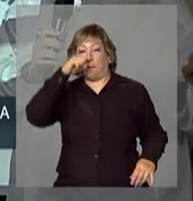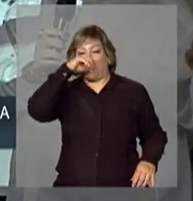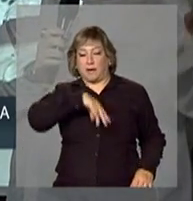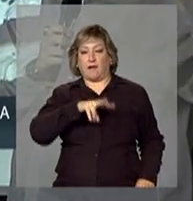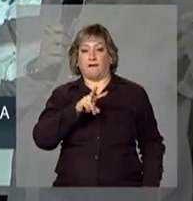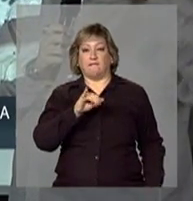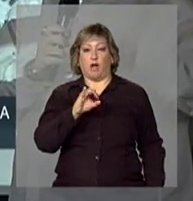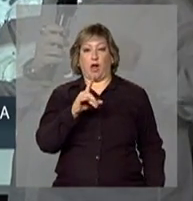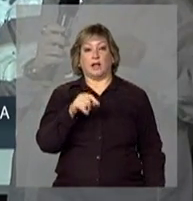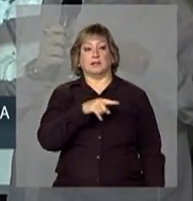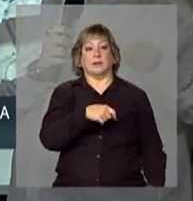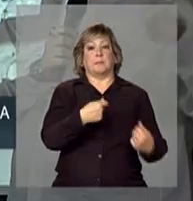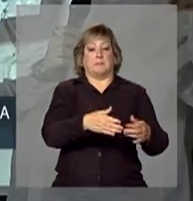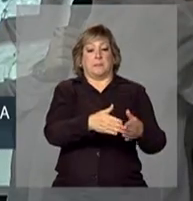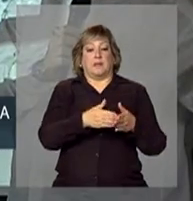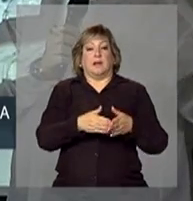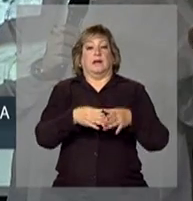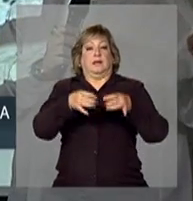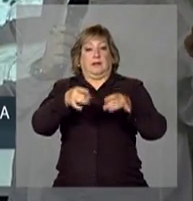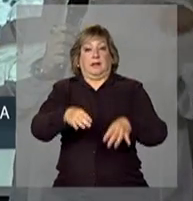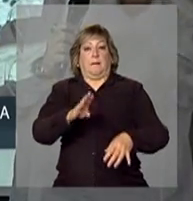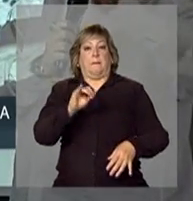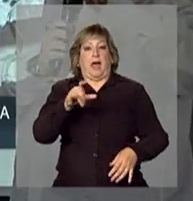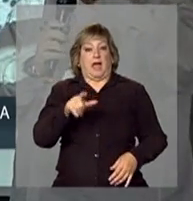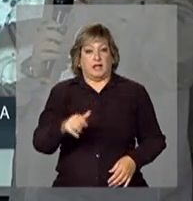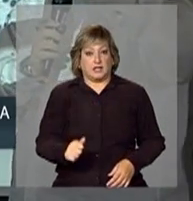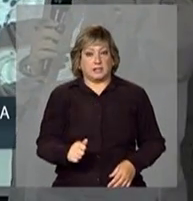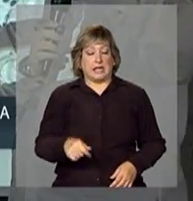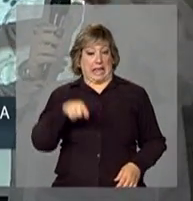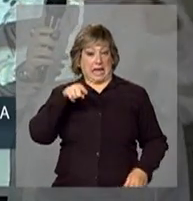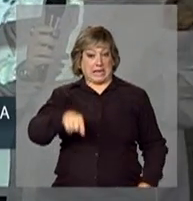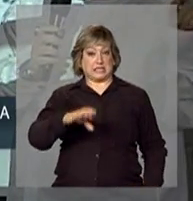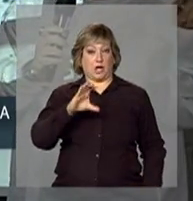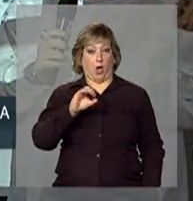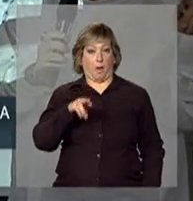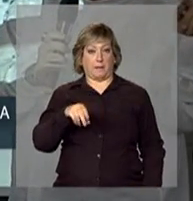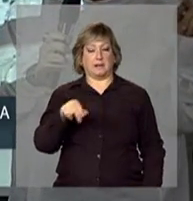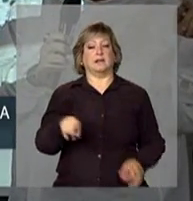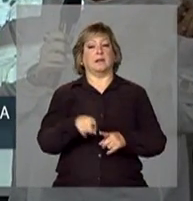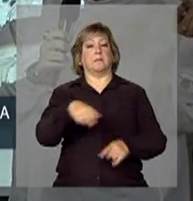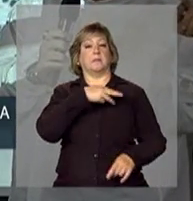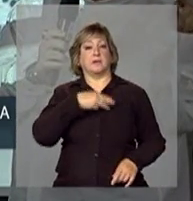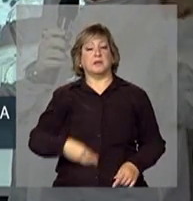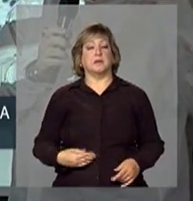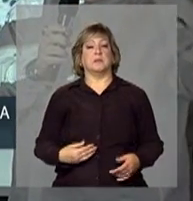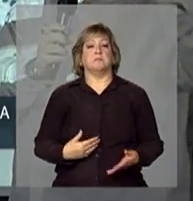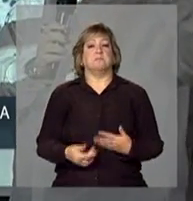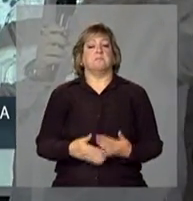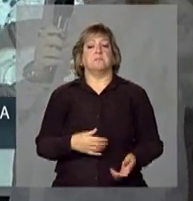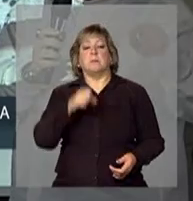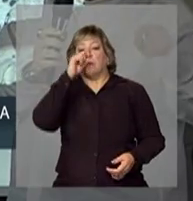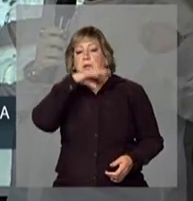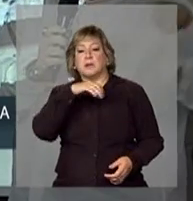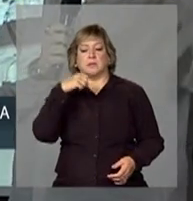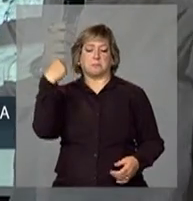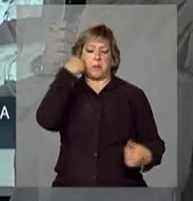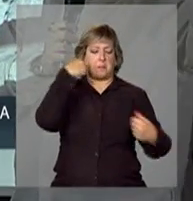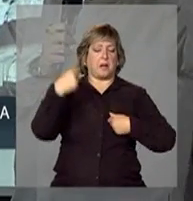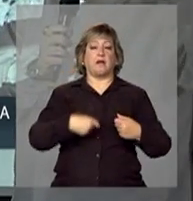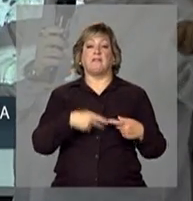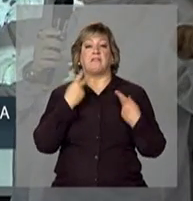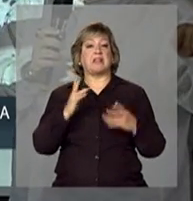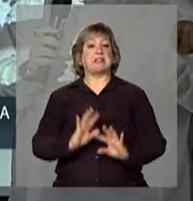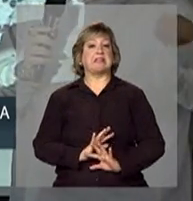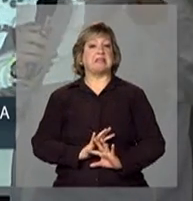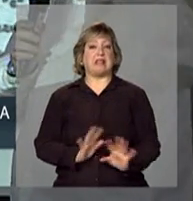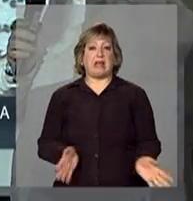pedir baixa, esse comandante e esse ministro ignoram completamente a violência. Não há nenhuma crítica,